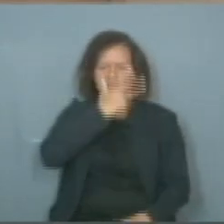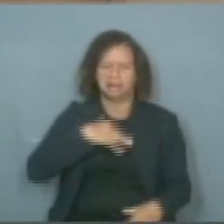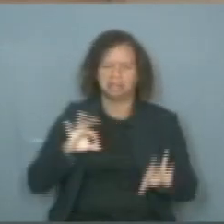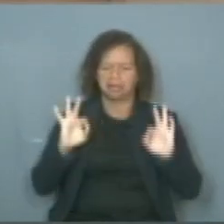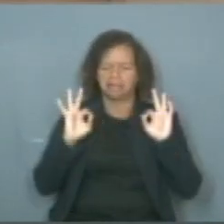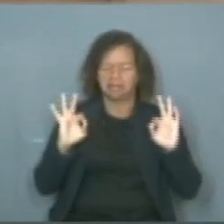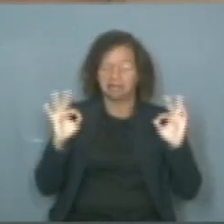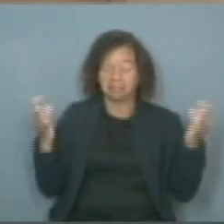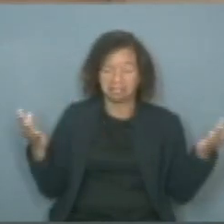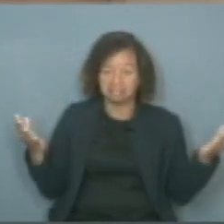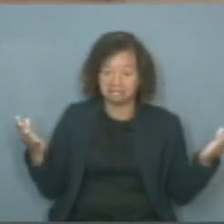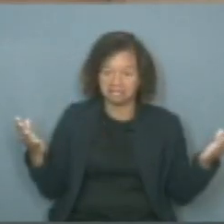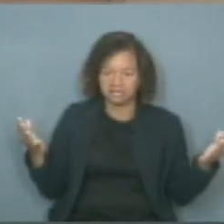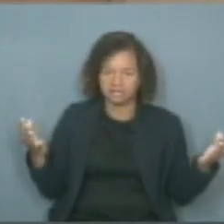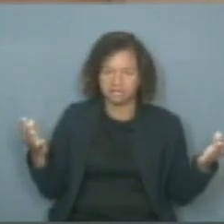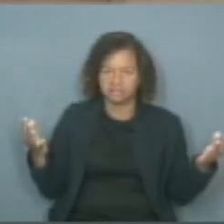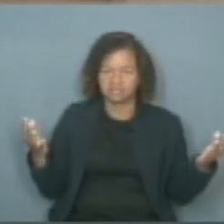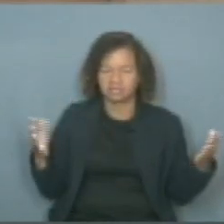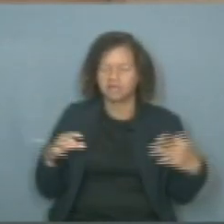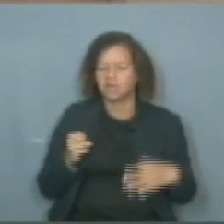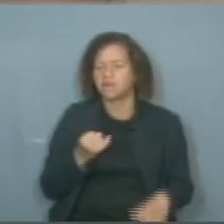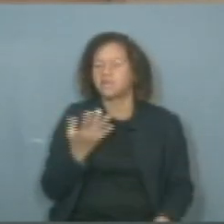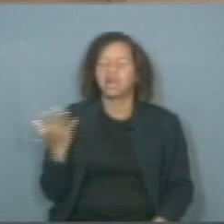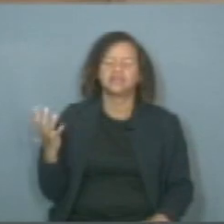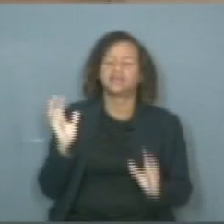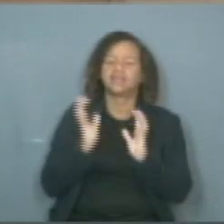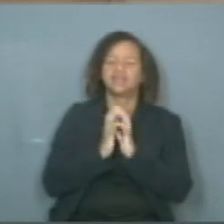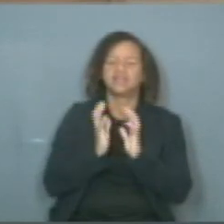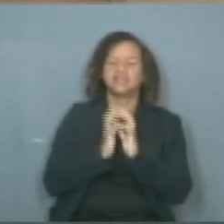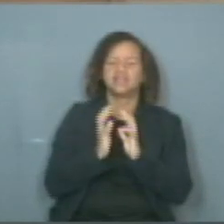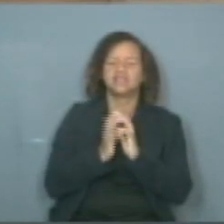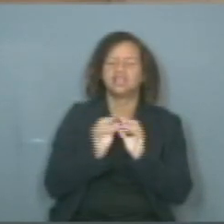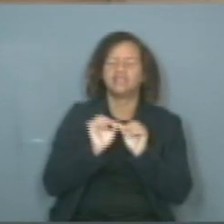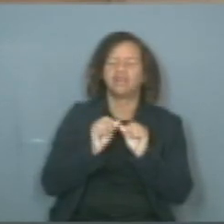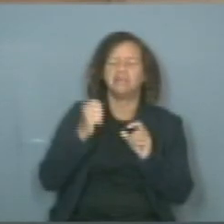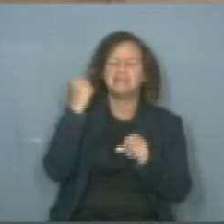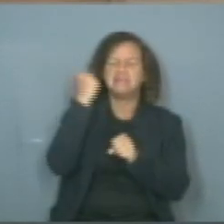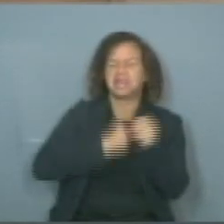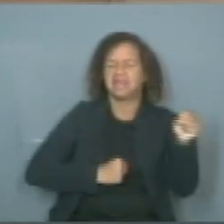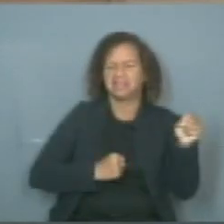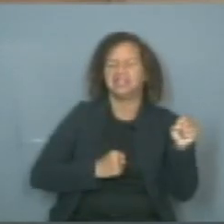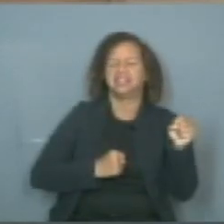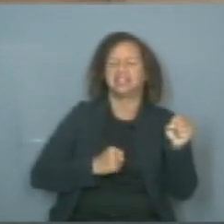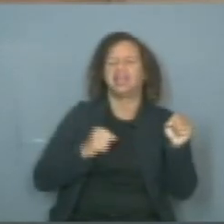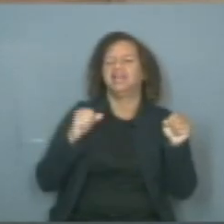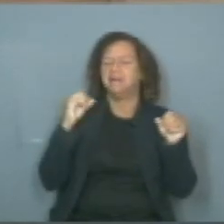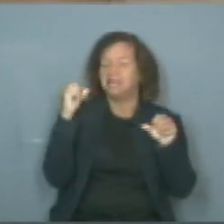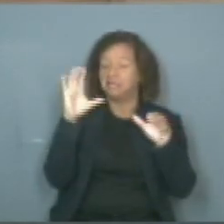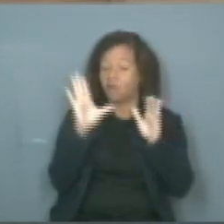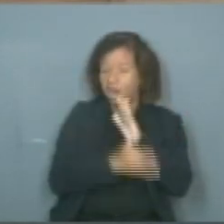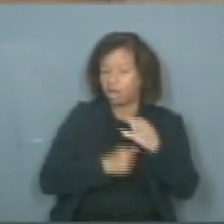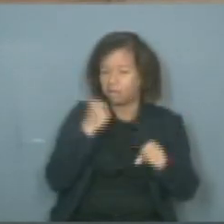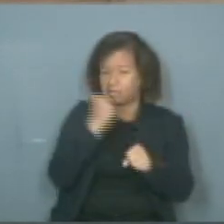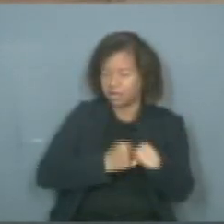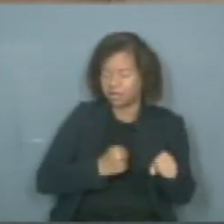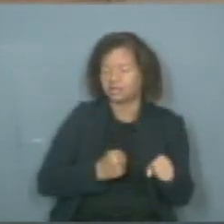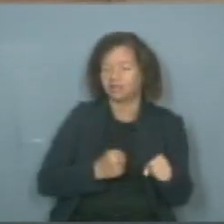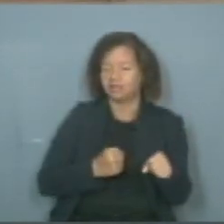maravilhosa. Quantos aqui em Recife cometem homicídios, latrocínios e estão